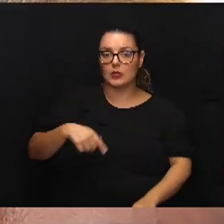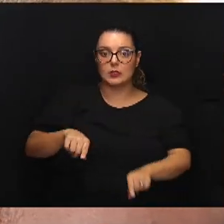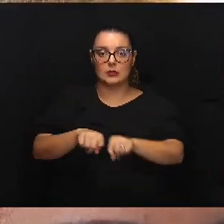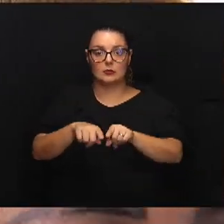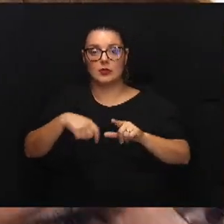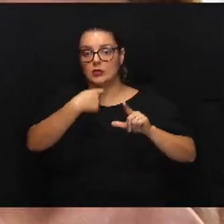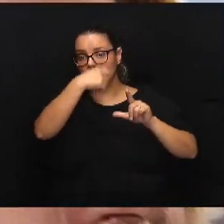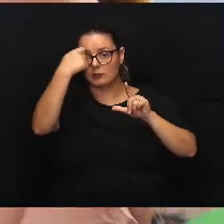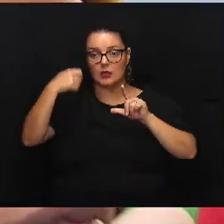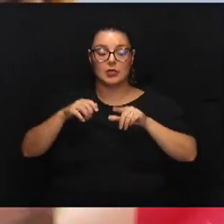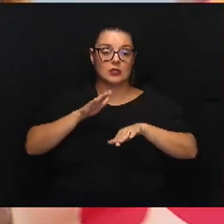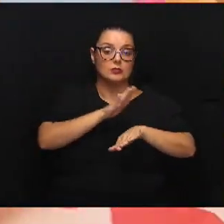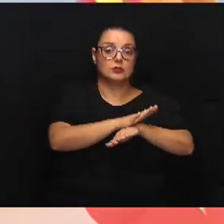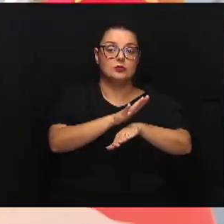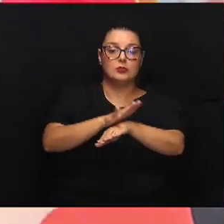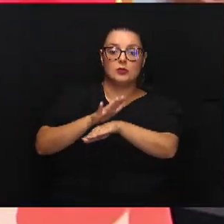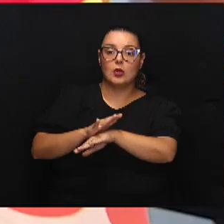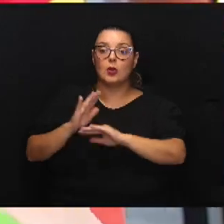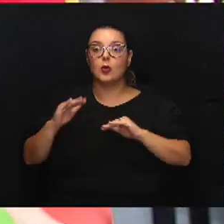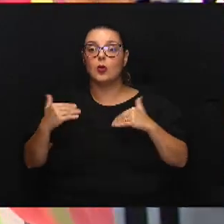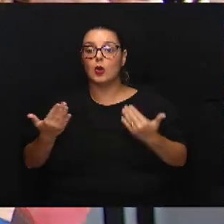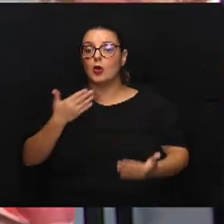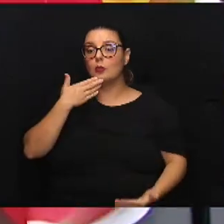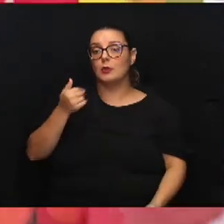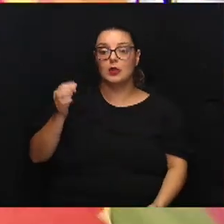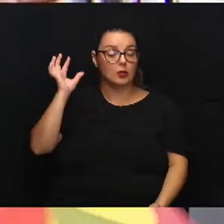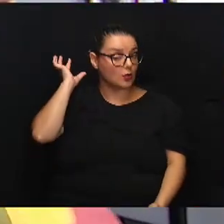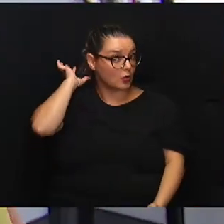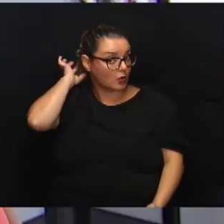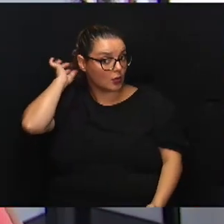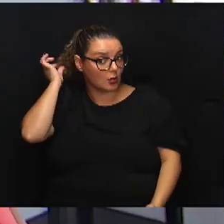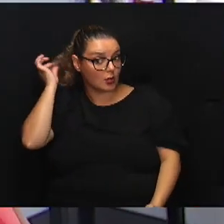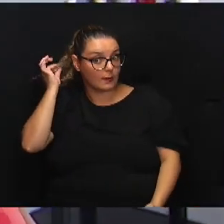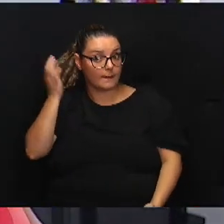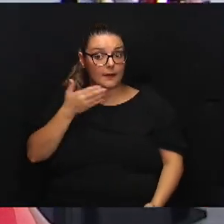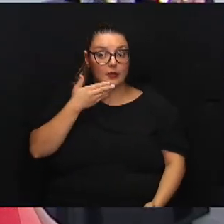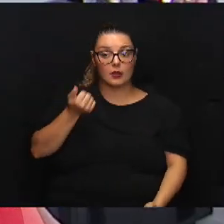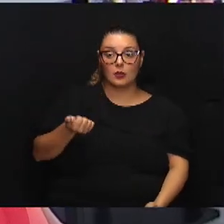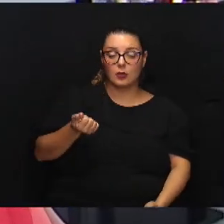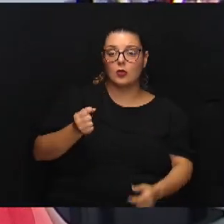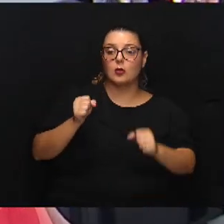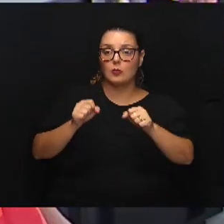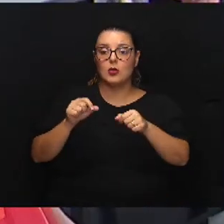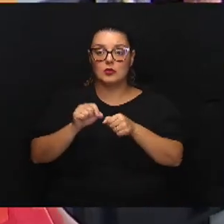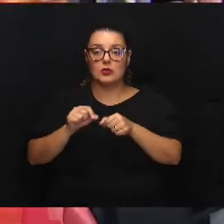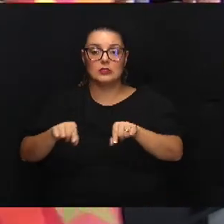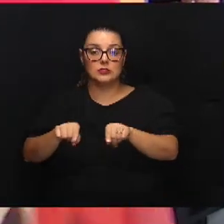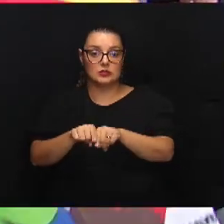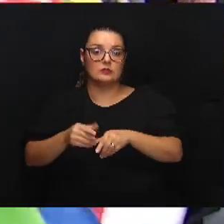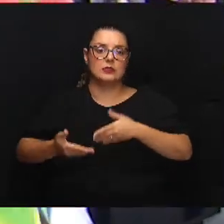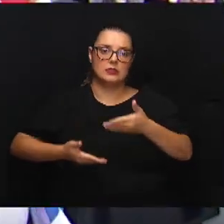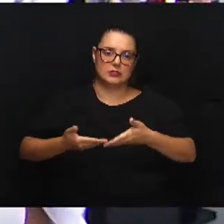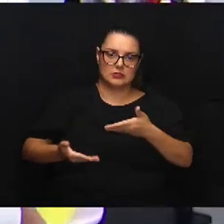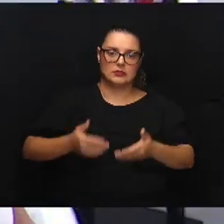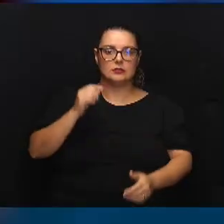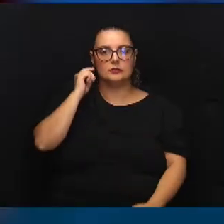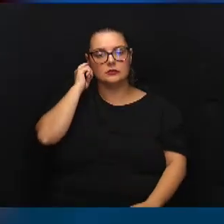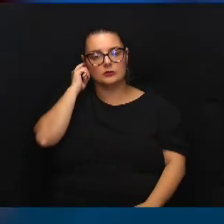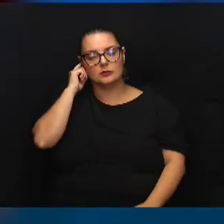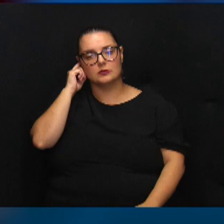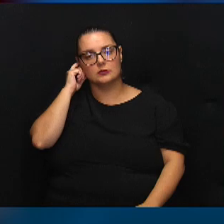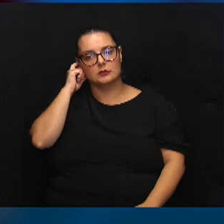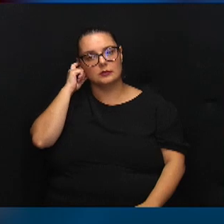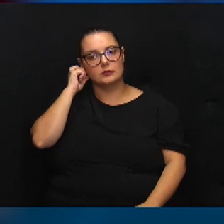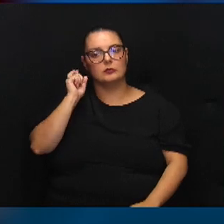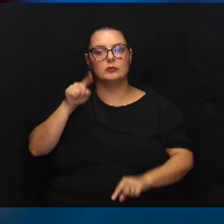Então auxilio ela a ver qual o melhor tom de cabelo ficaria para ela, e aqui eu já posso realizar também esse serviço. Outra coisa que